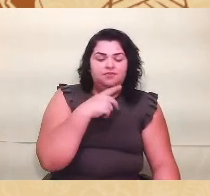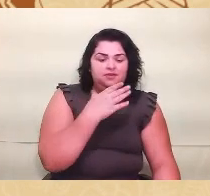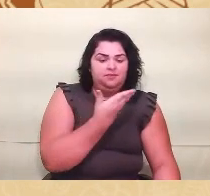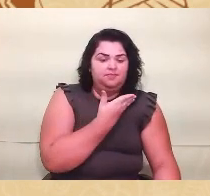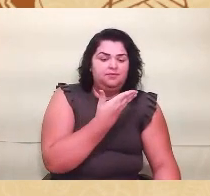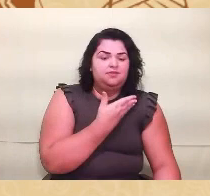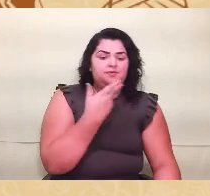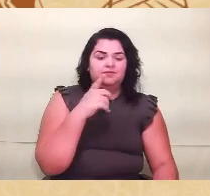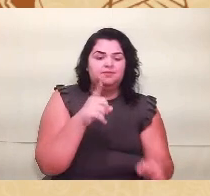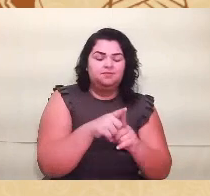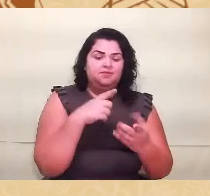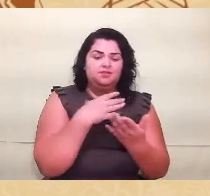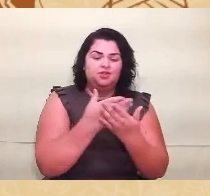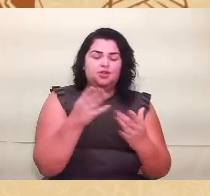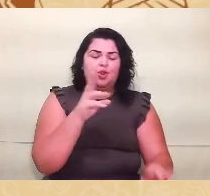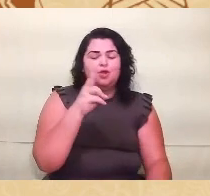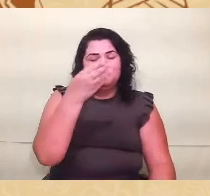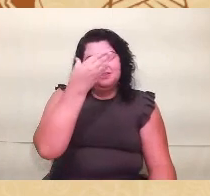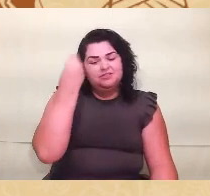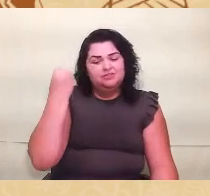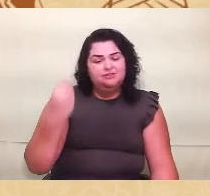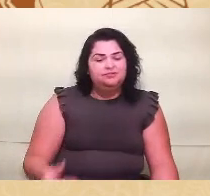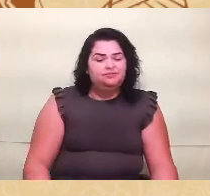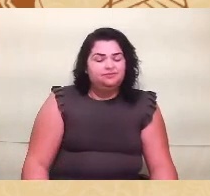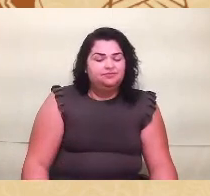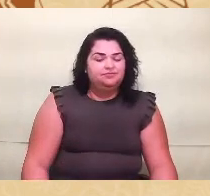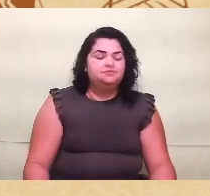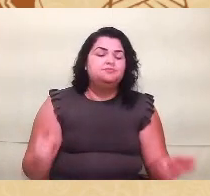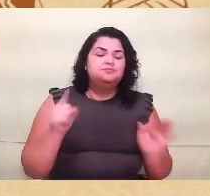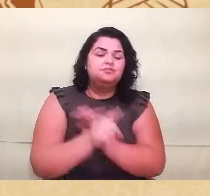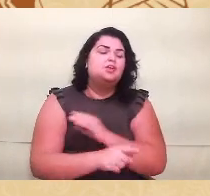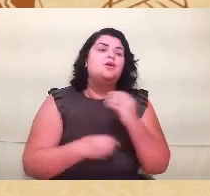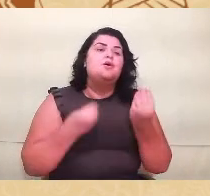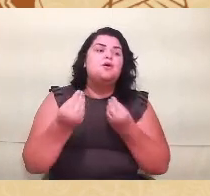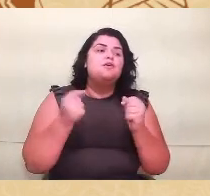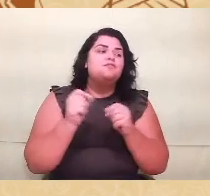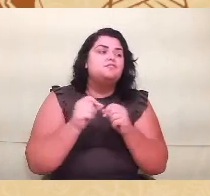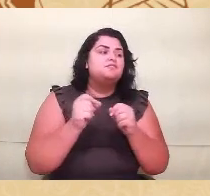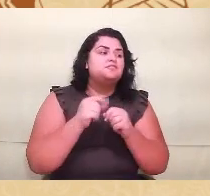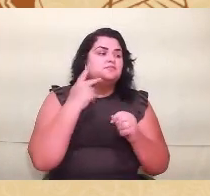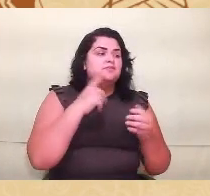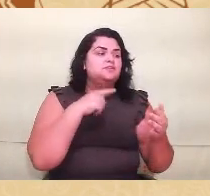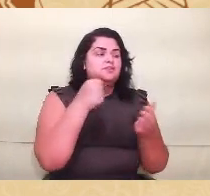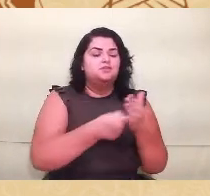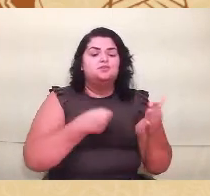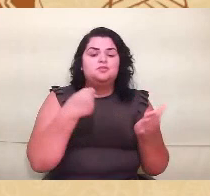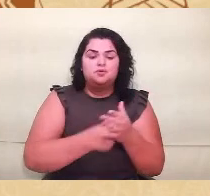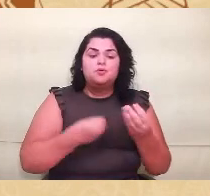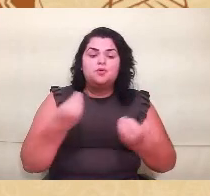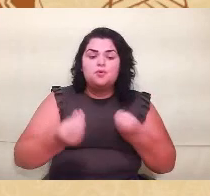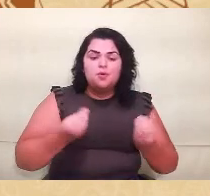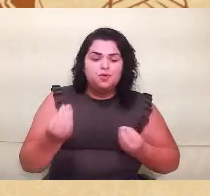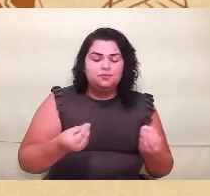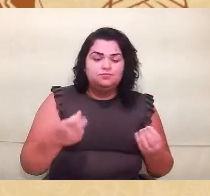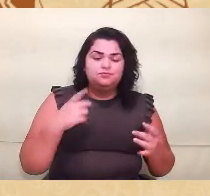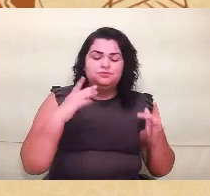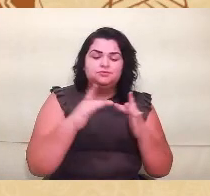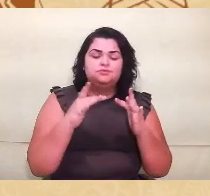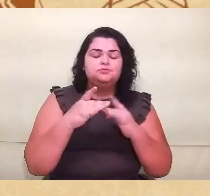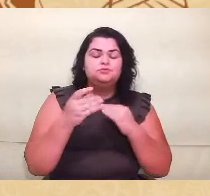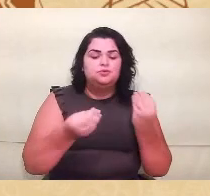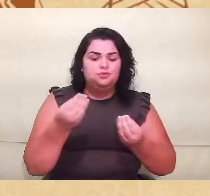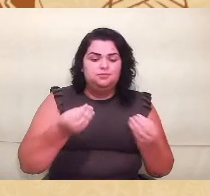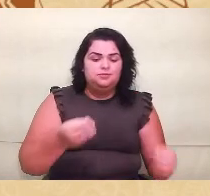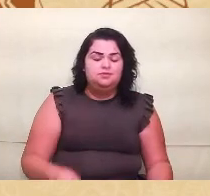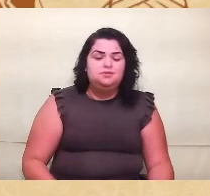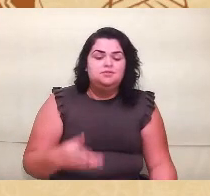que esqueci o nome dele, mas ele te perguntava como é que a gente pode fazer para lutar, como é que a gente pode fazer para se unir. Eu fico